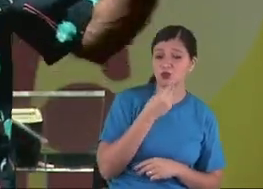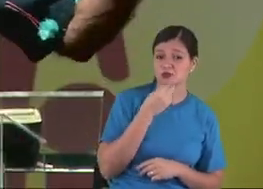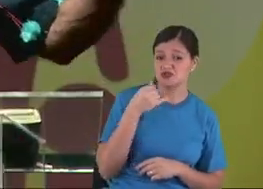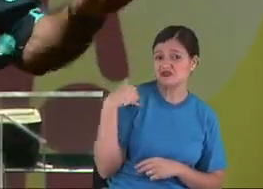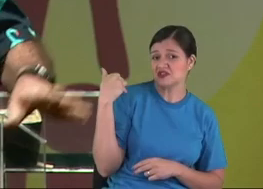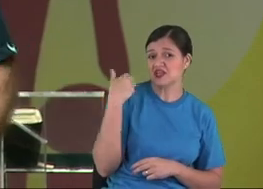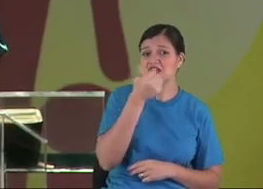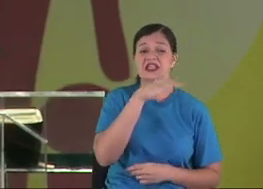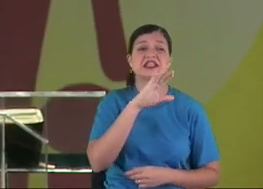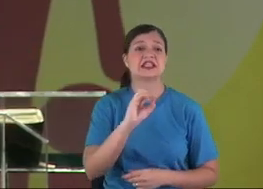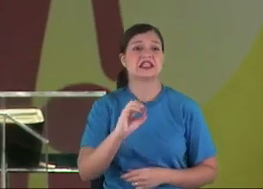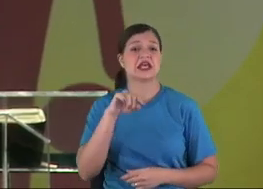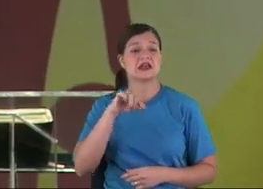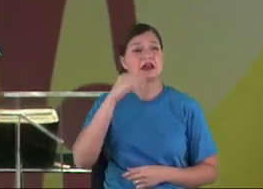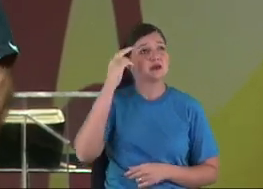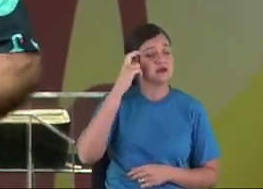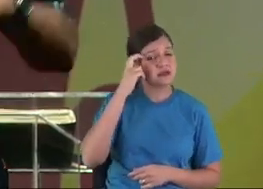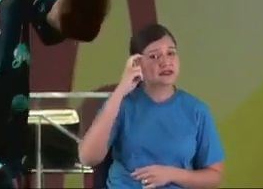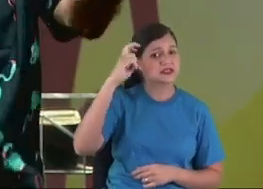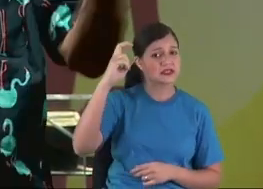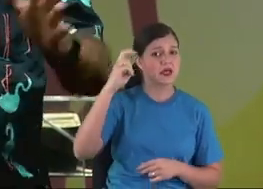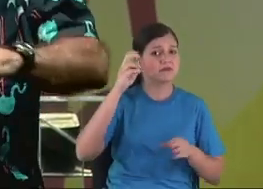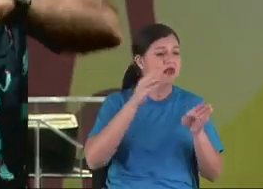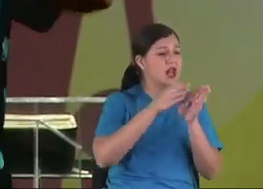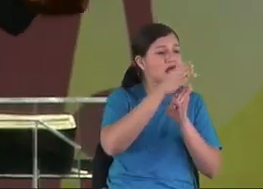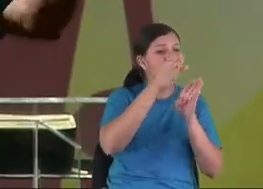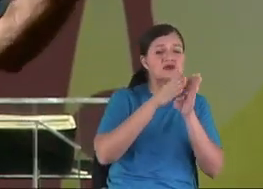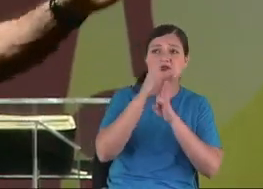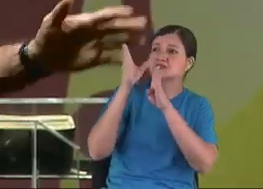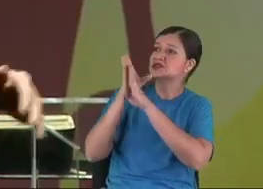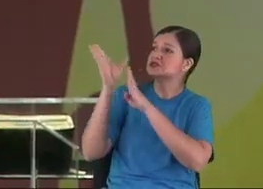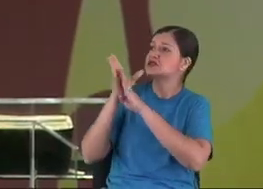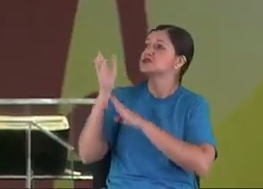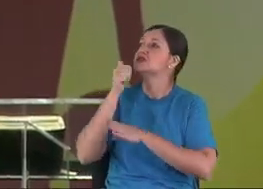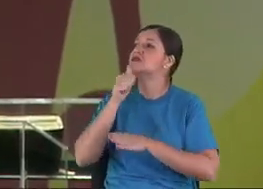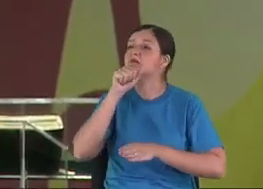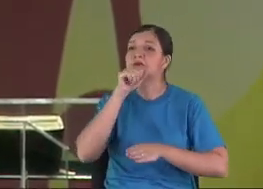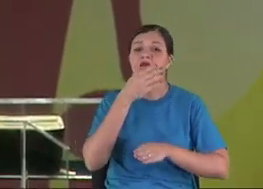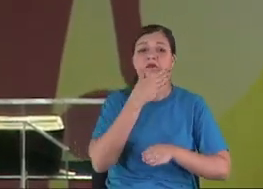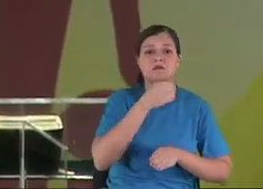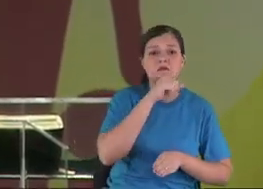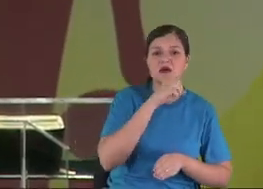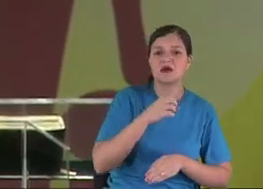que é super sábia, e ela vem e ela dá conselho para os pais e fica tudo bem.